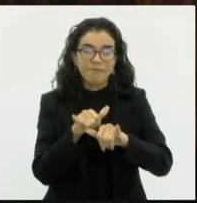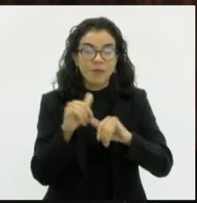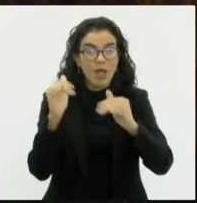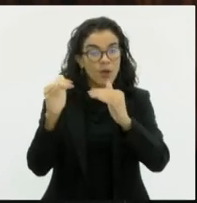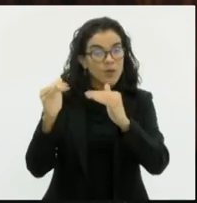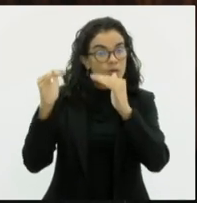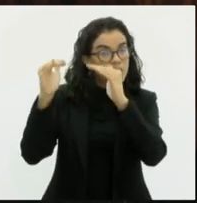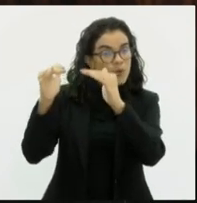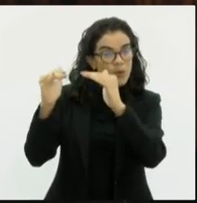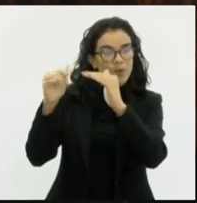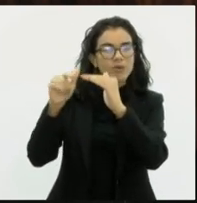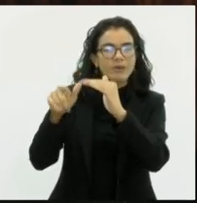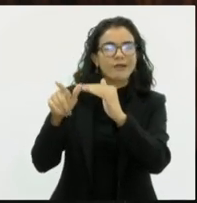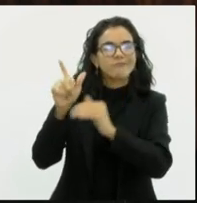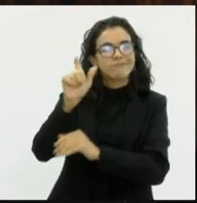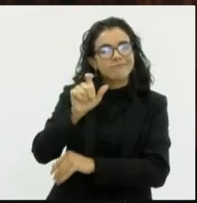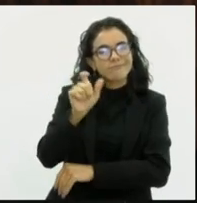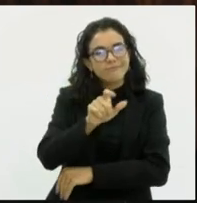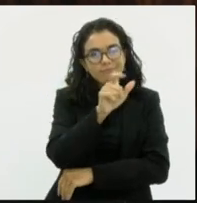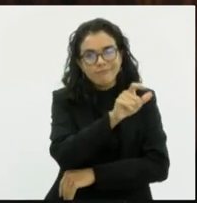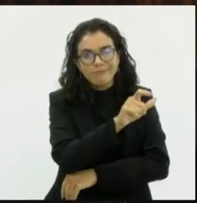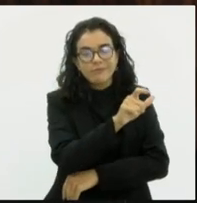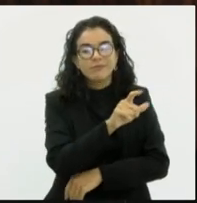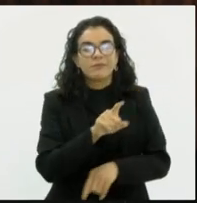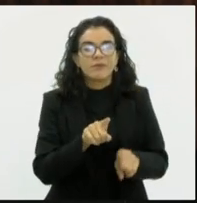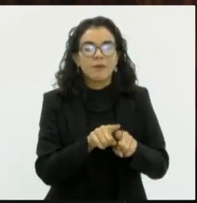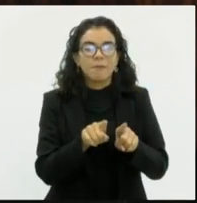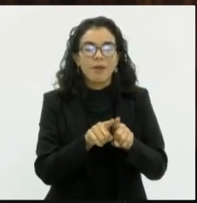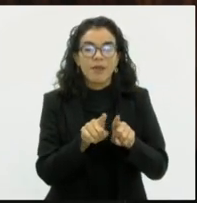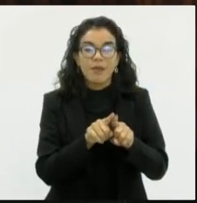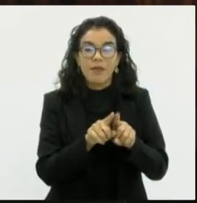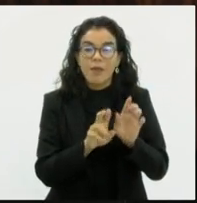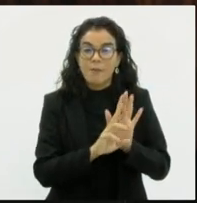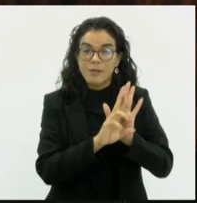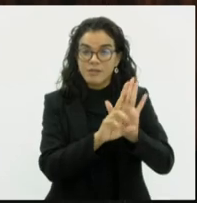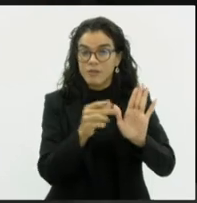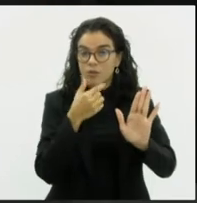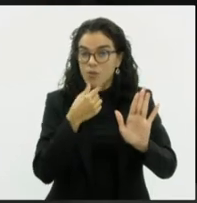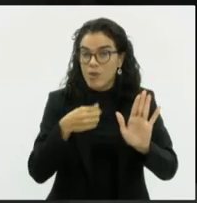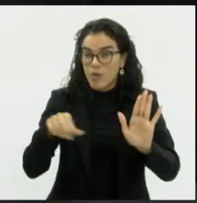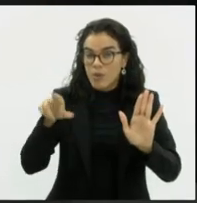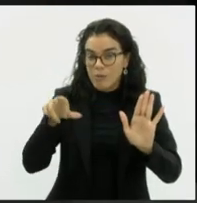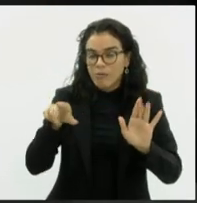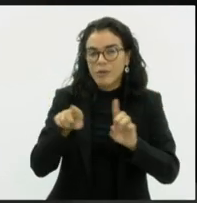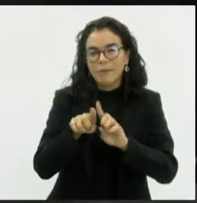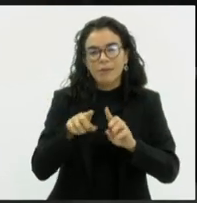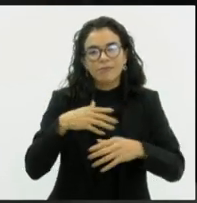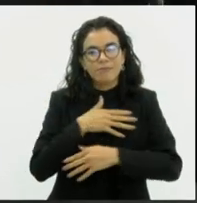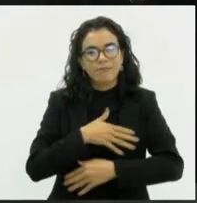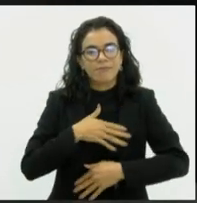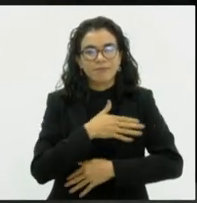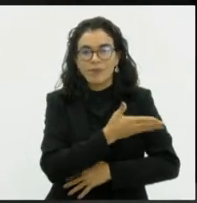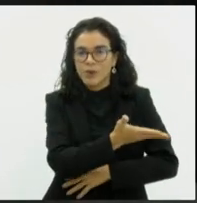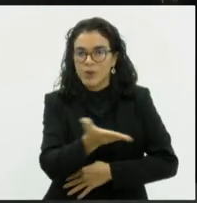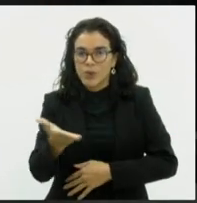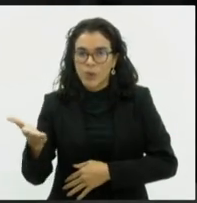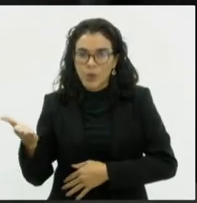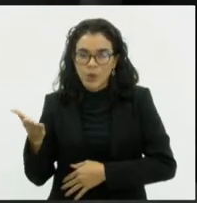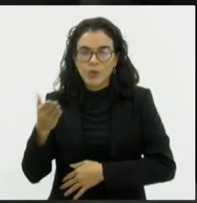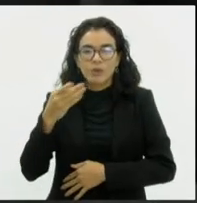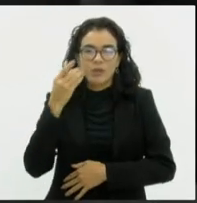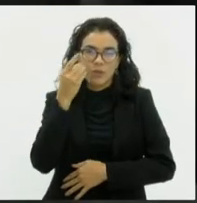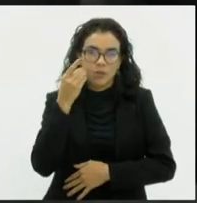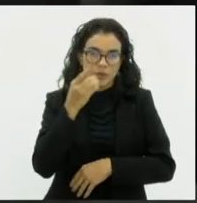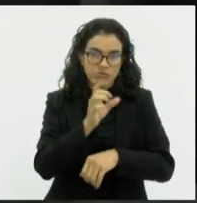autoridades aqui, gostaria de, em nome do meu irmão Pedro Brazão, cumprimentar a todos os deputados estaduais